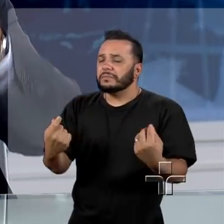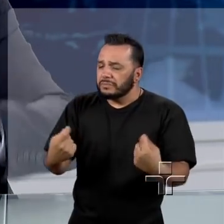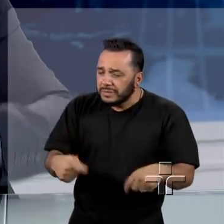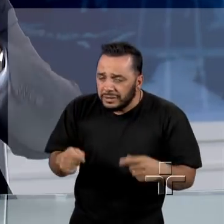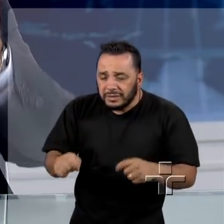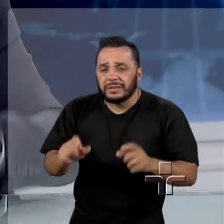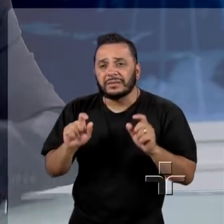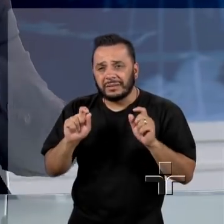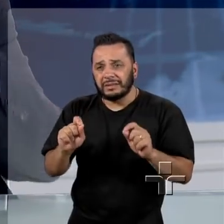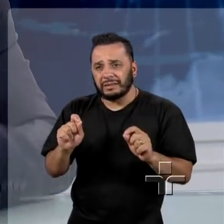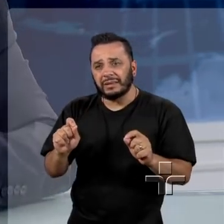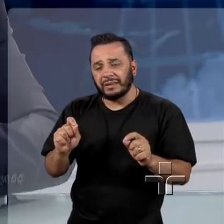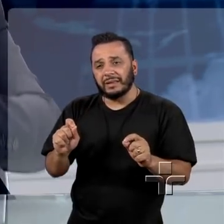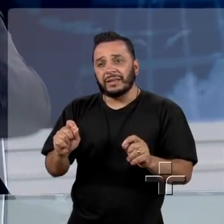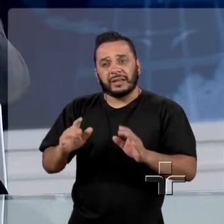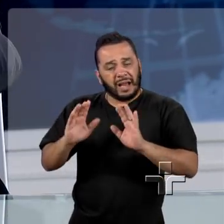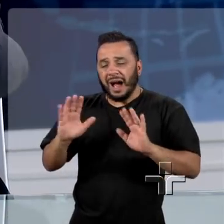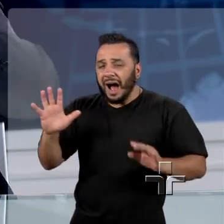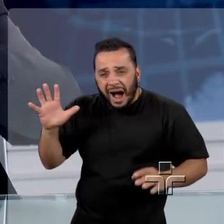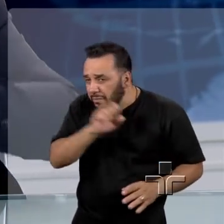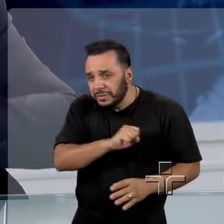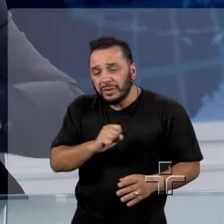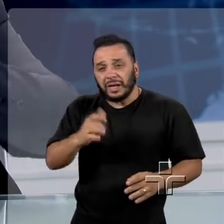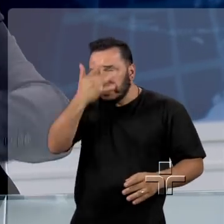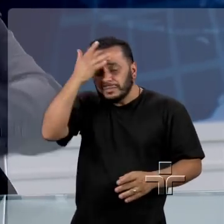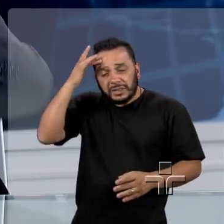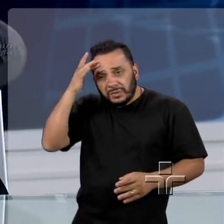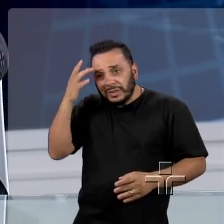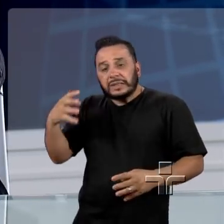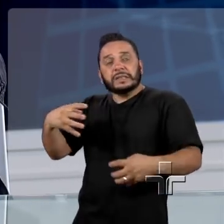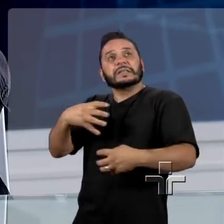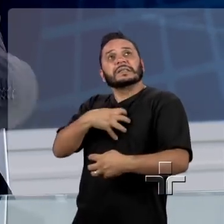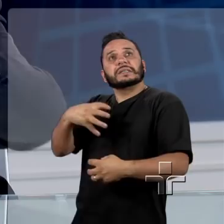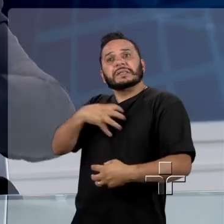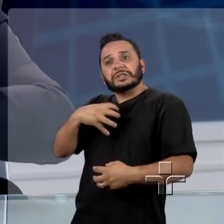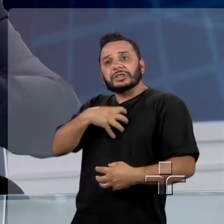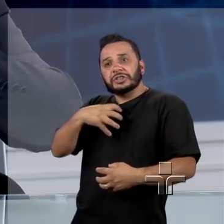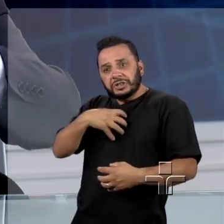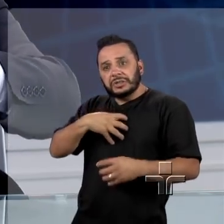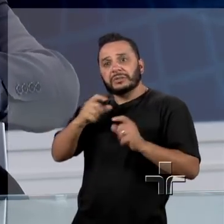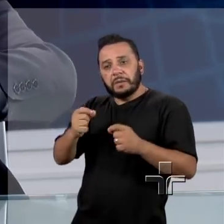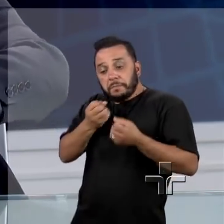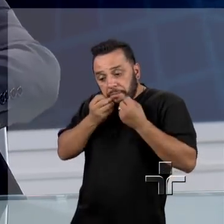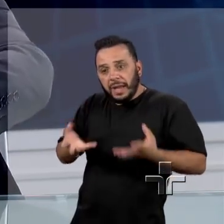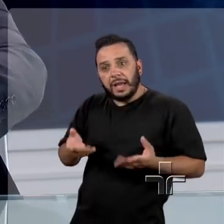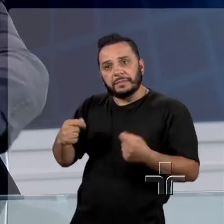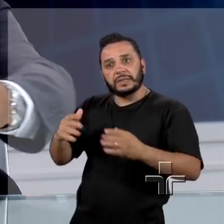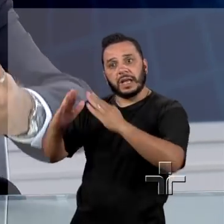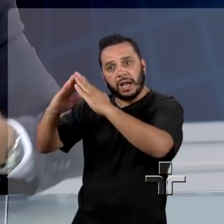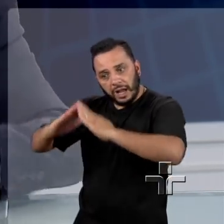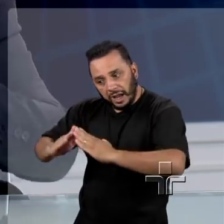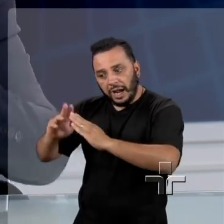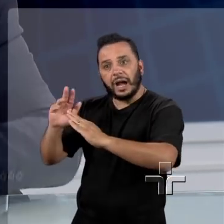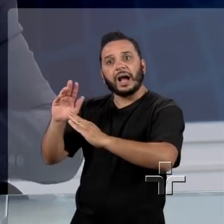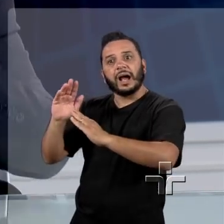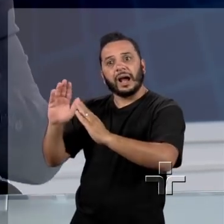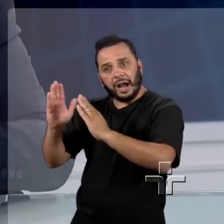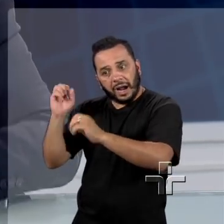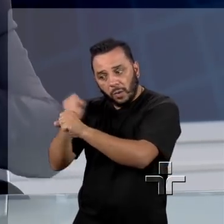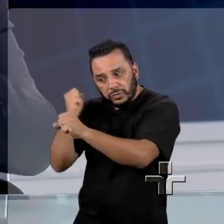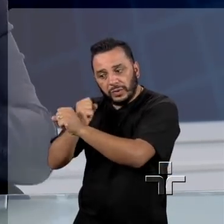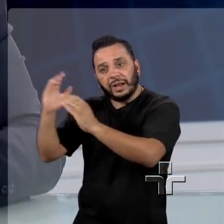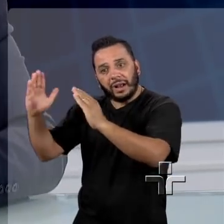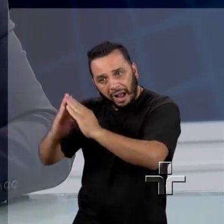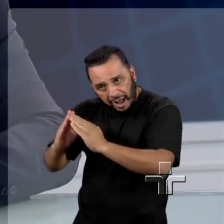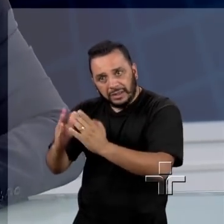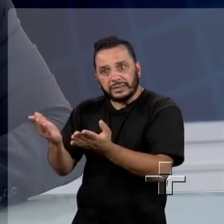isso foi passado a limpo. Essas pessoas precisam ser acomodadas. É necessário reparar o dano